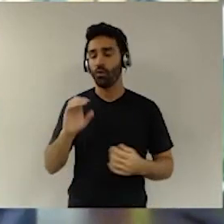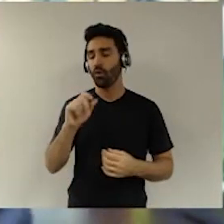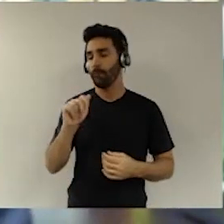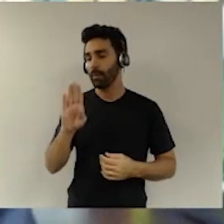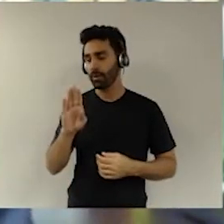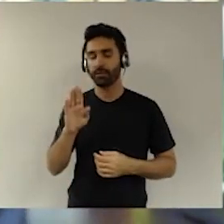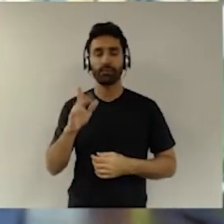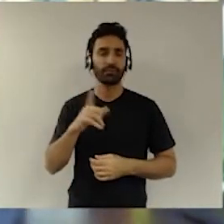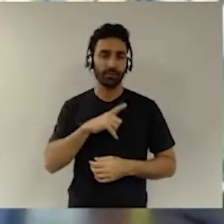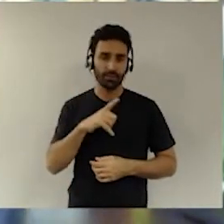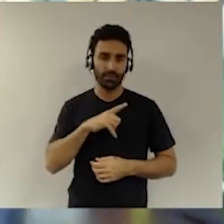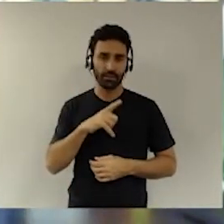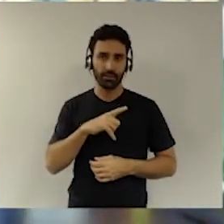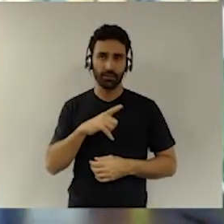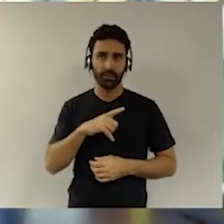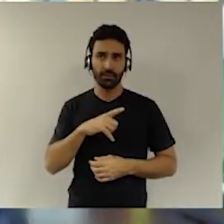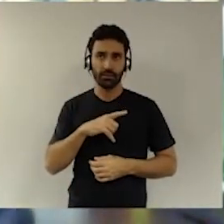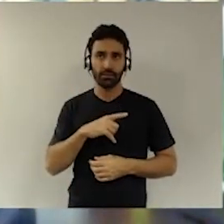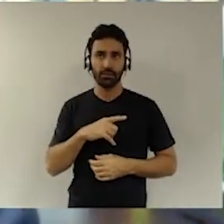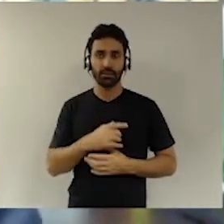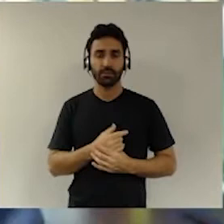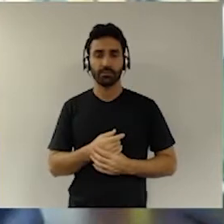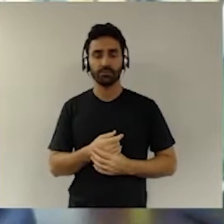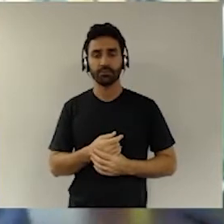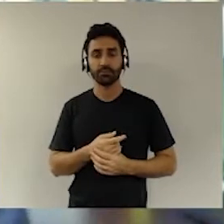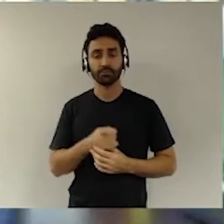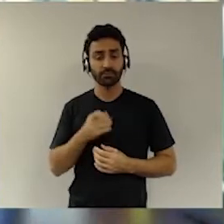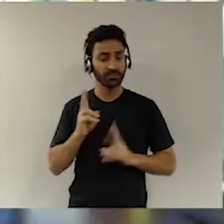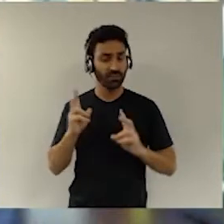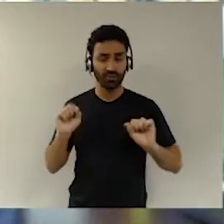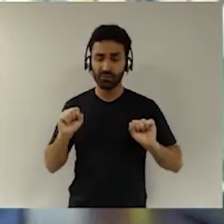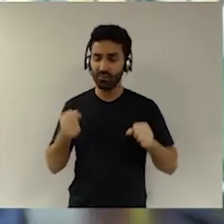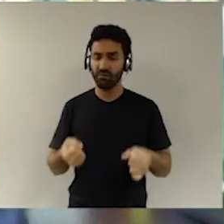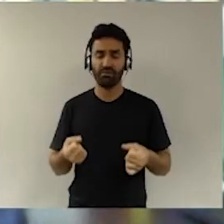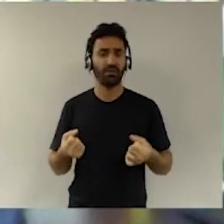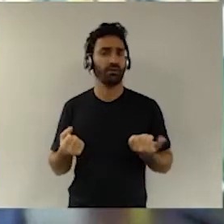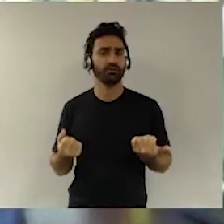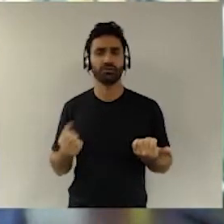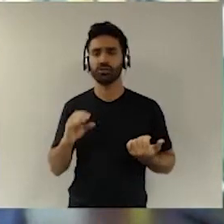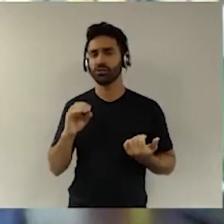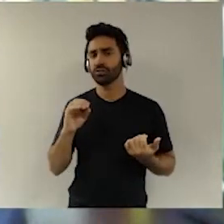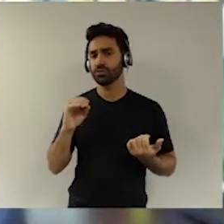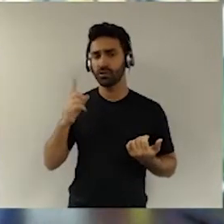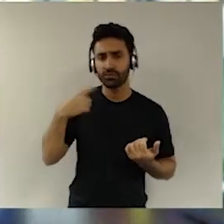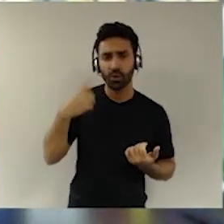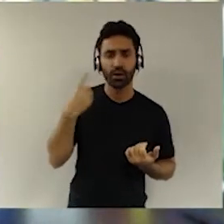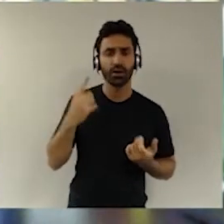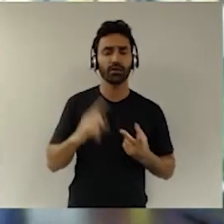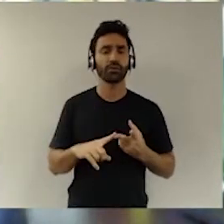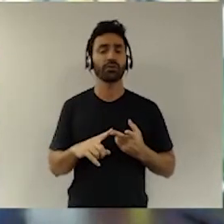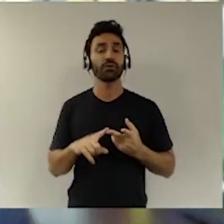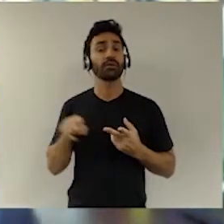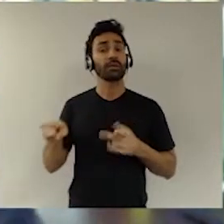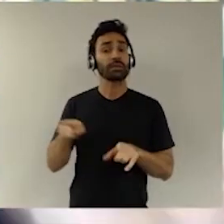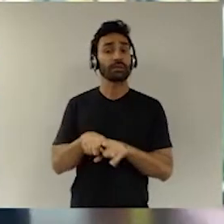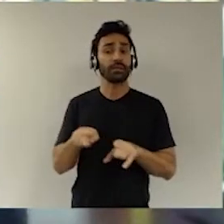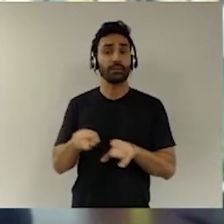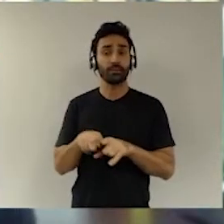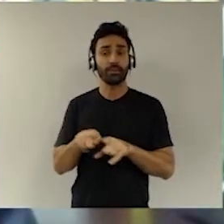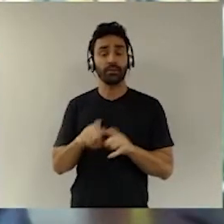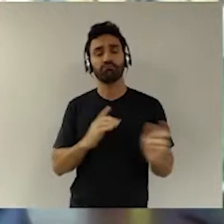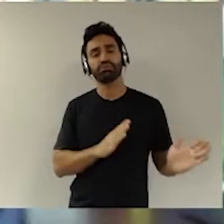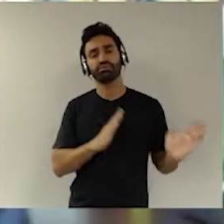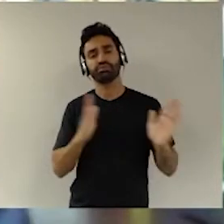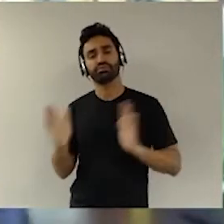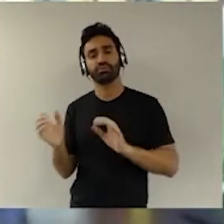além de ser uma defensora da advocacia, ela também construiu, ao longo do